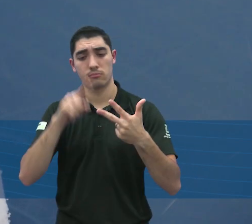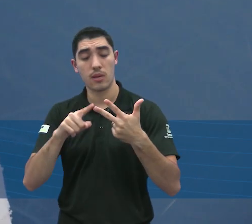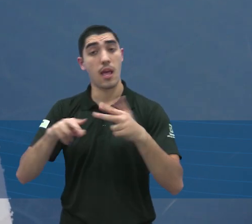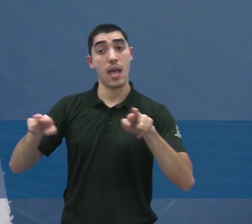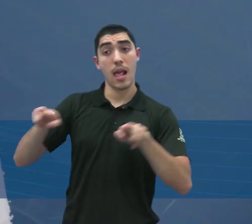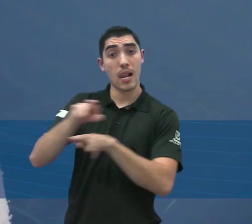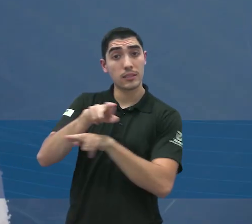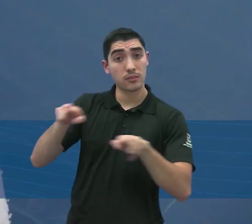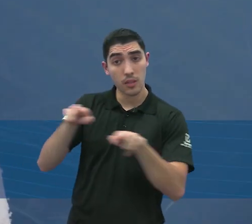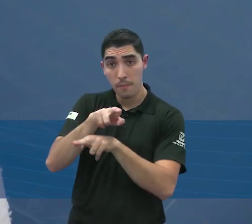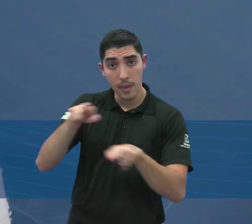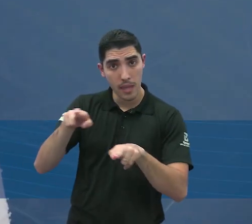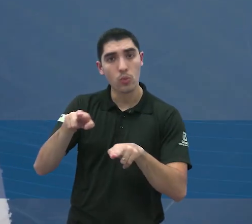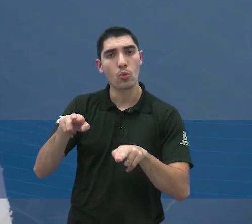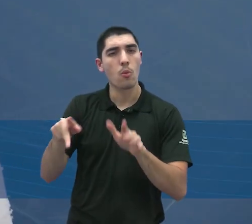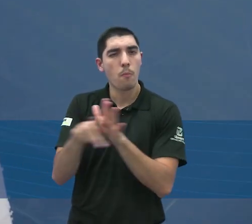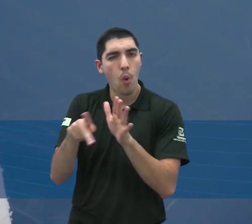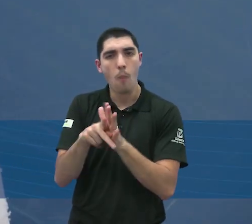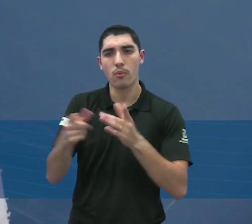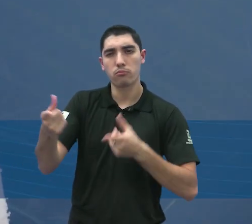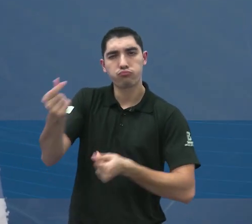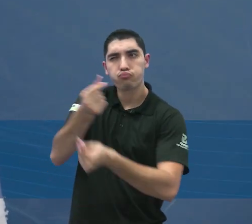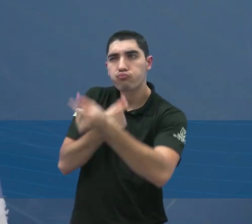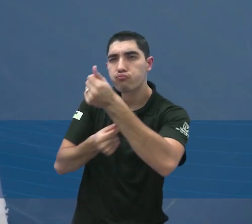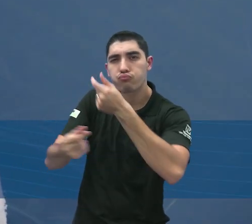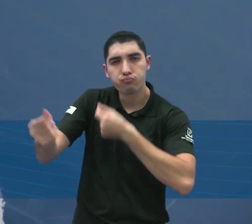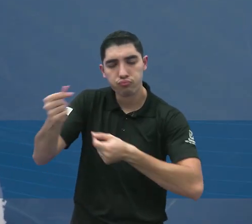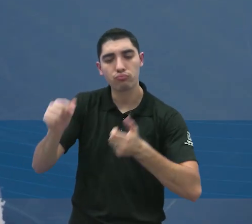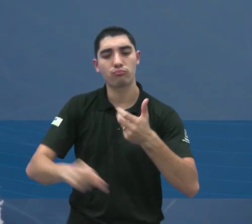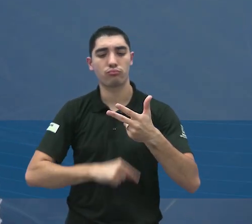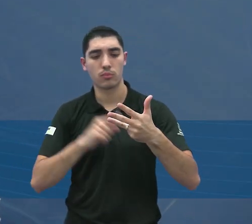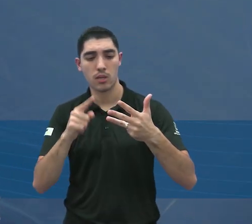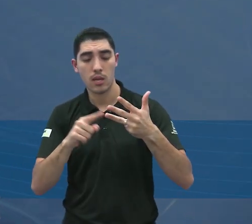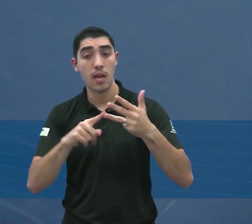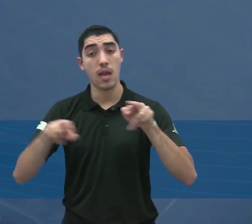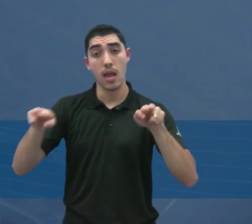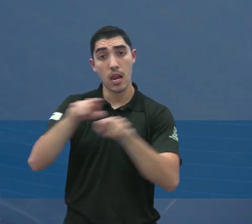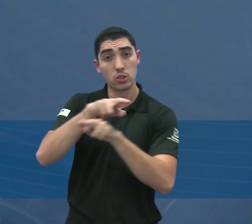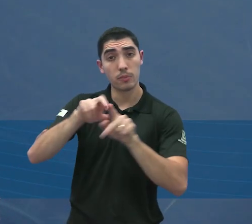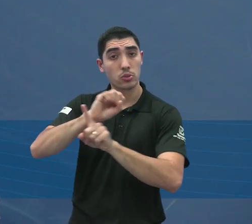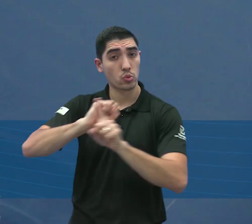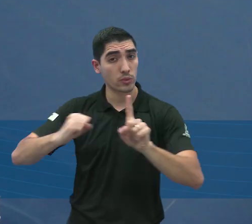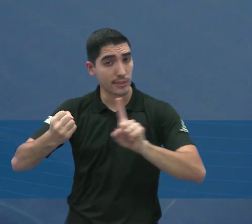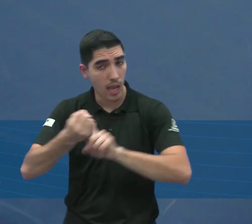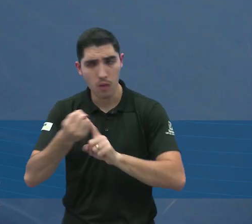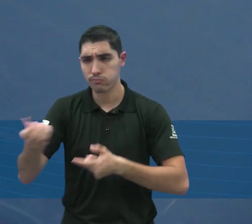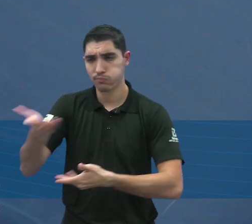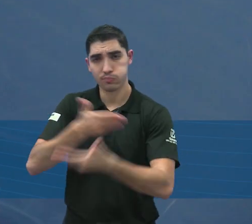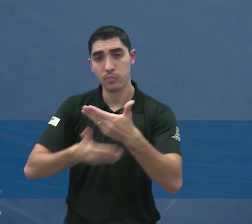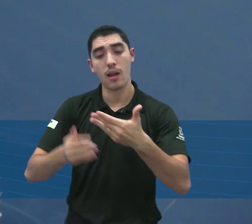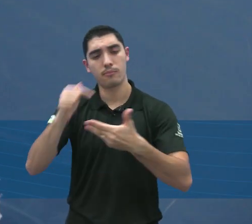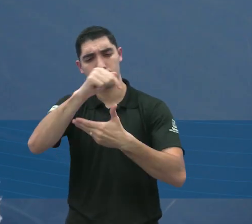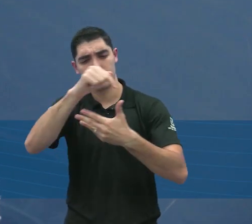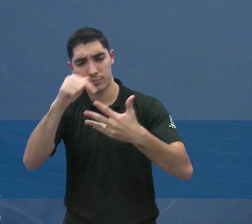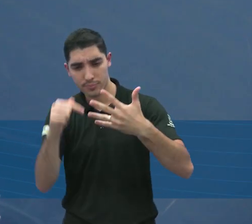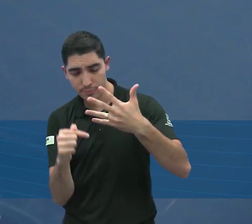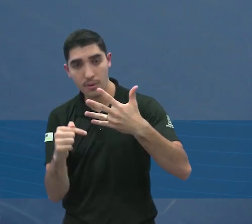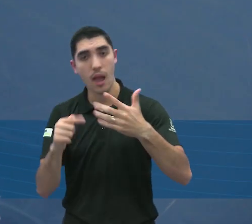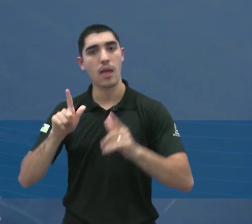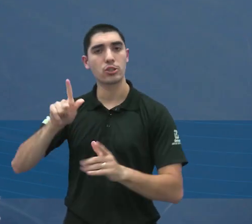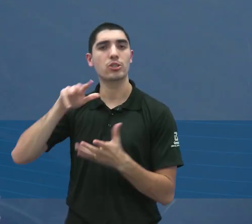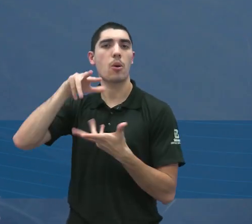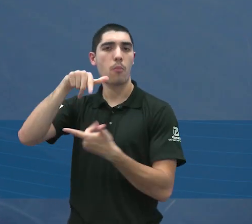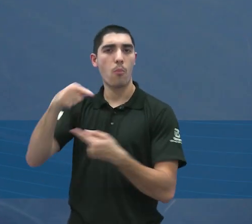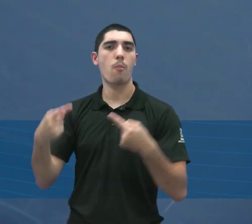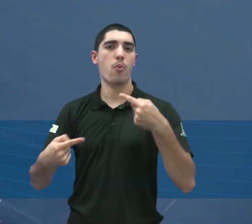relações comerciais, relações sociais, não é? Então, assim, a geopolítica ela está presente no nosso dia a